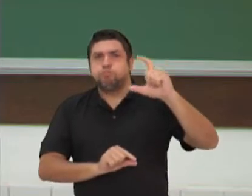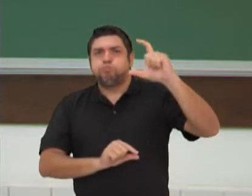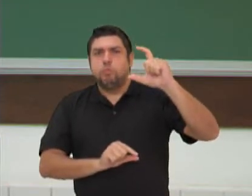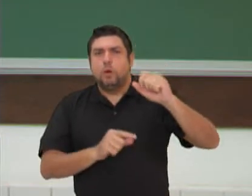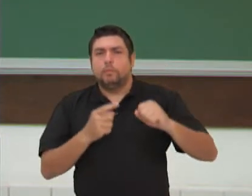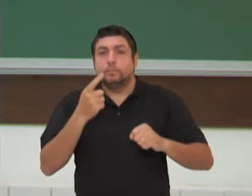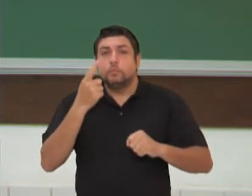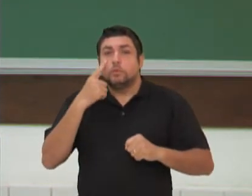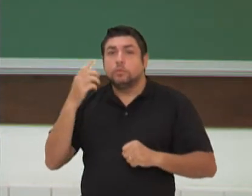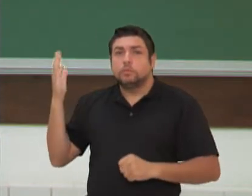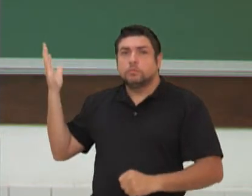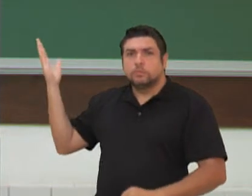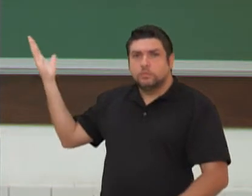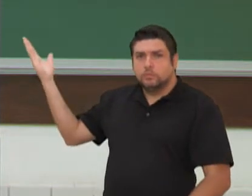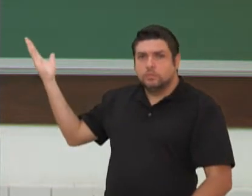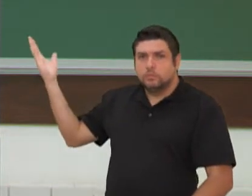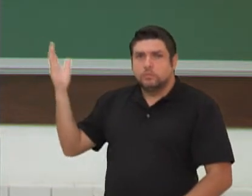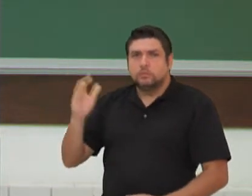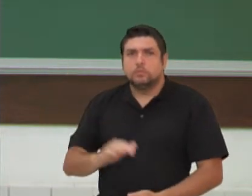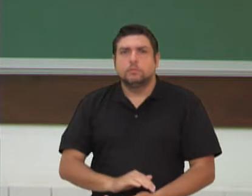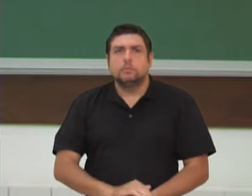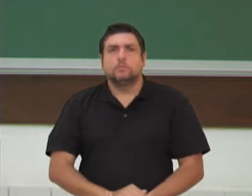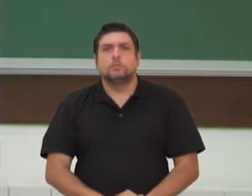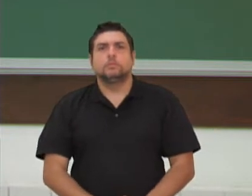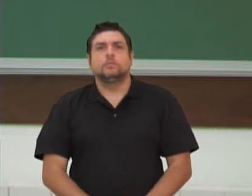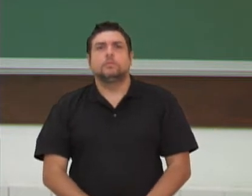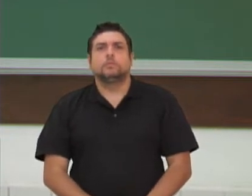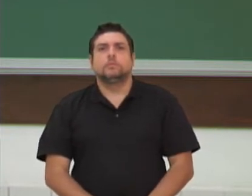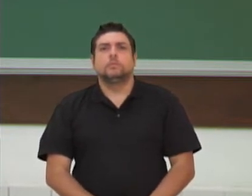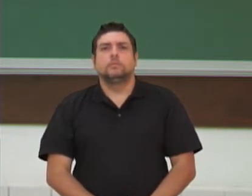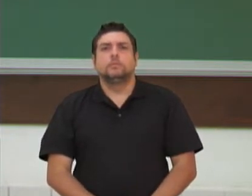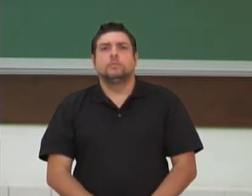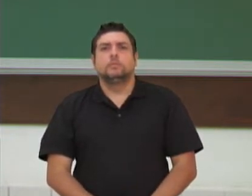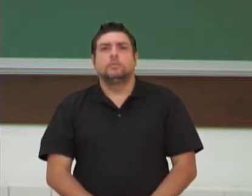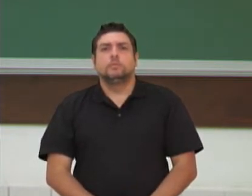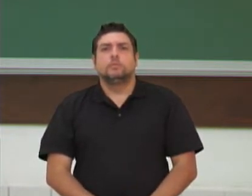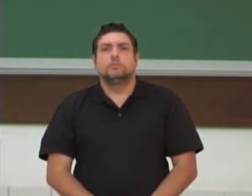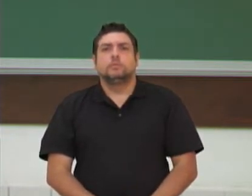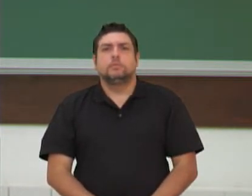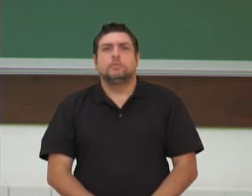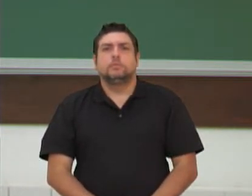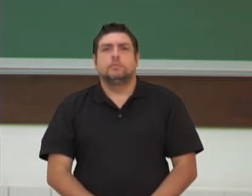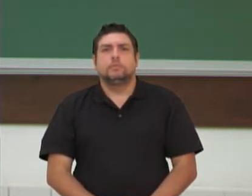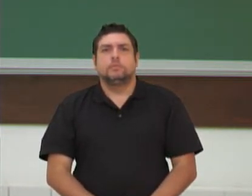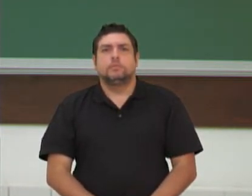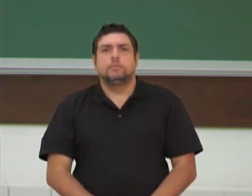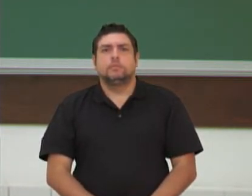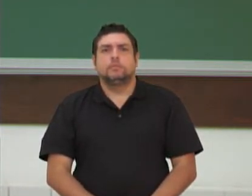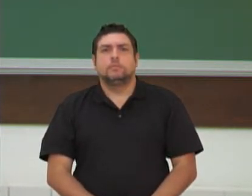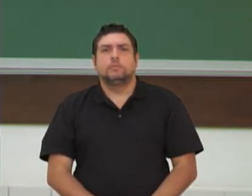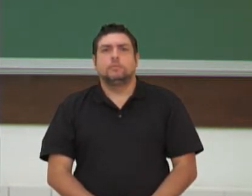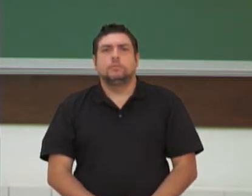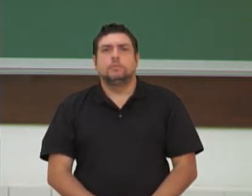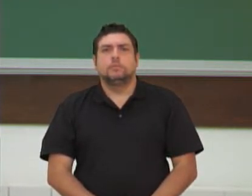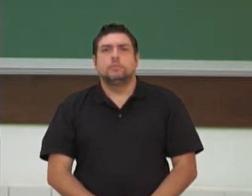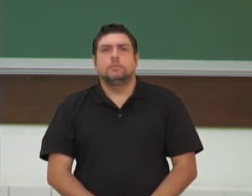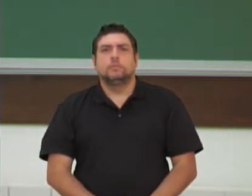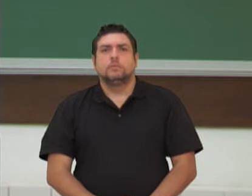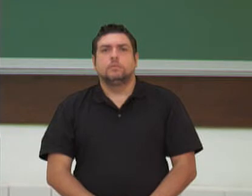aí de los periódicos. ¿Sí? Então, aqui podemos observar, por exemplo, ¿sí? La portada del periódico. En